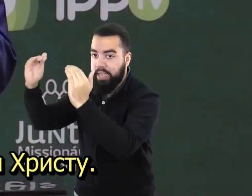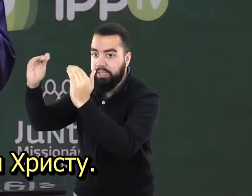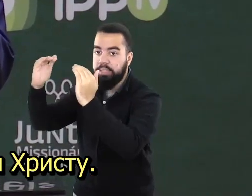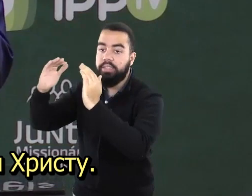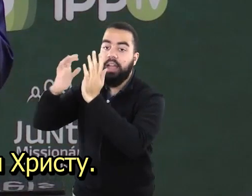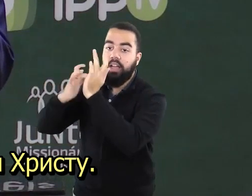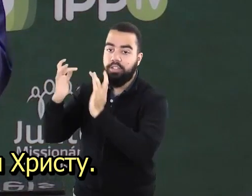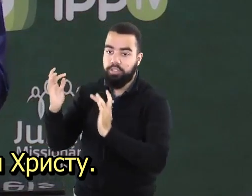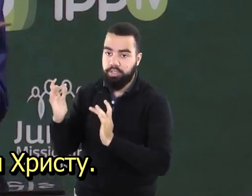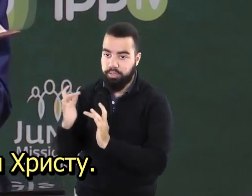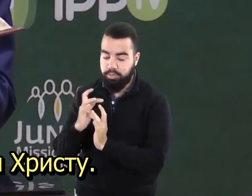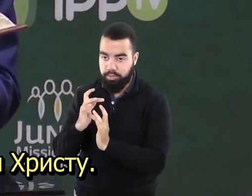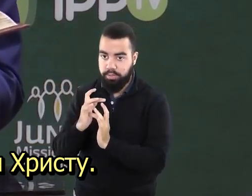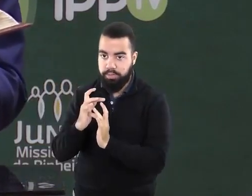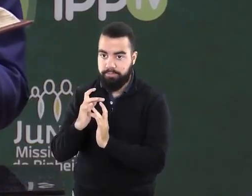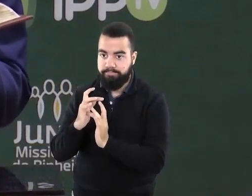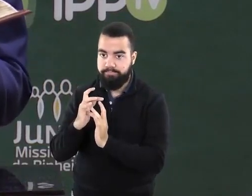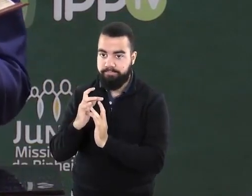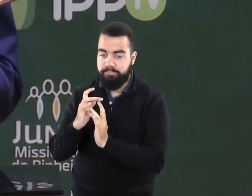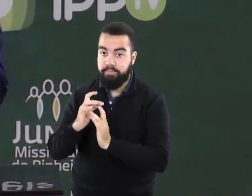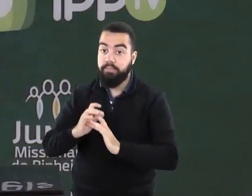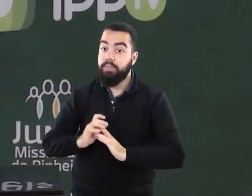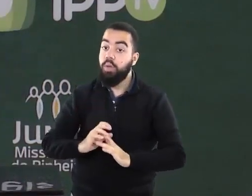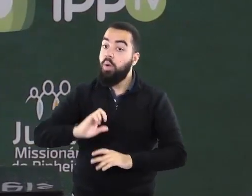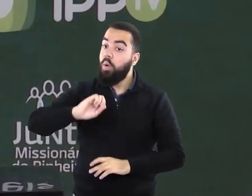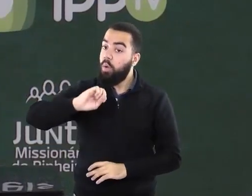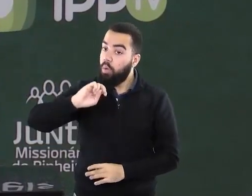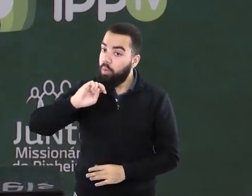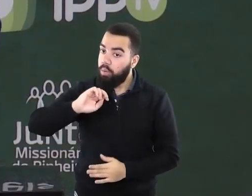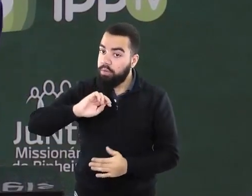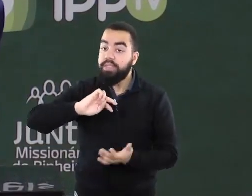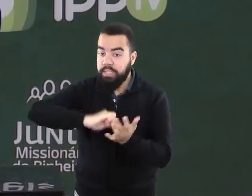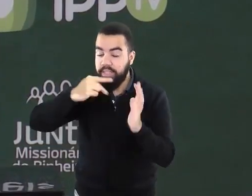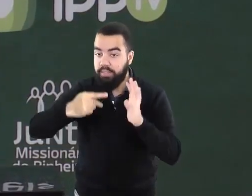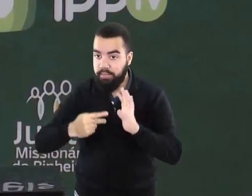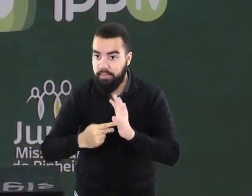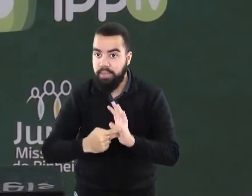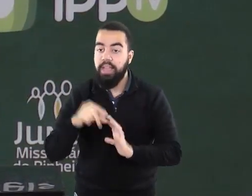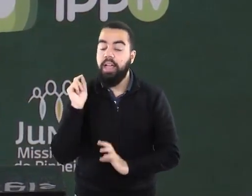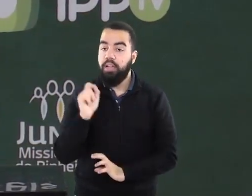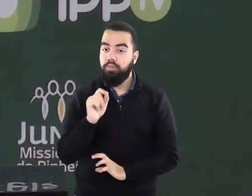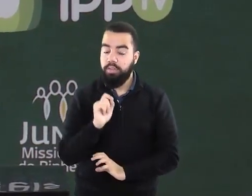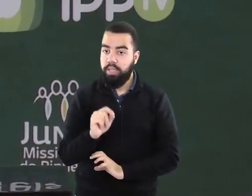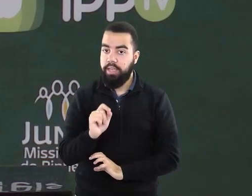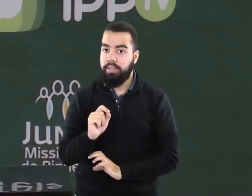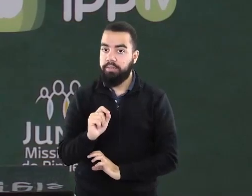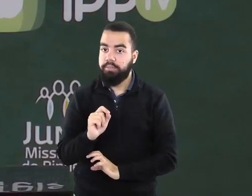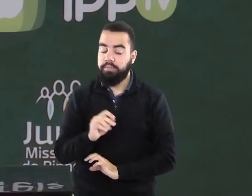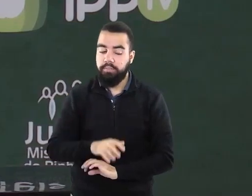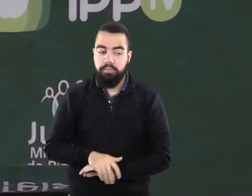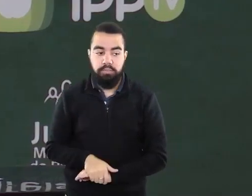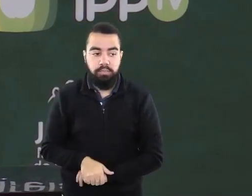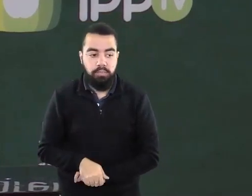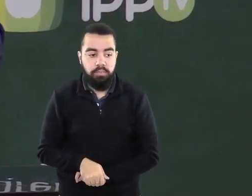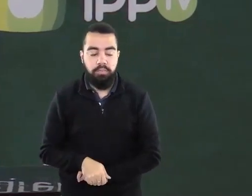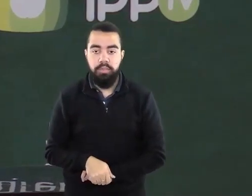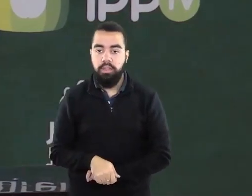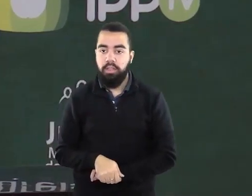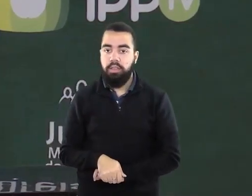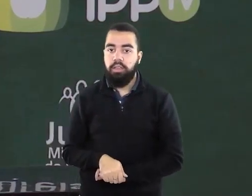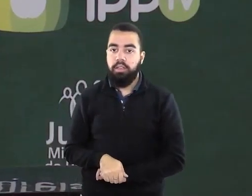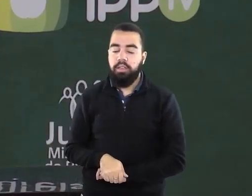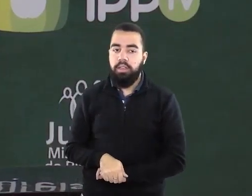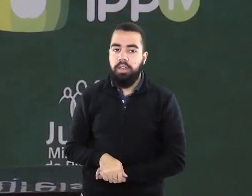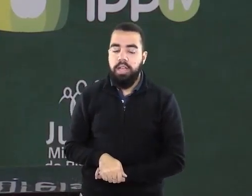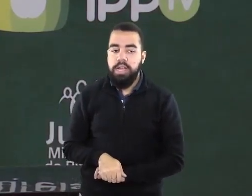submissa a Cristo. Portanto, os limites dessa submissão têm a ver com esta